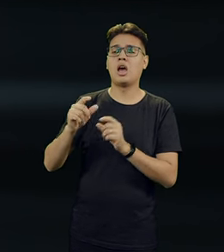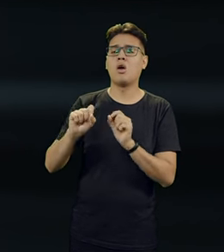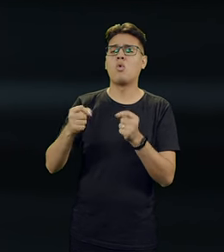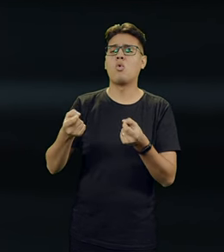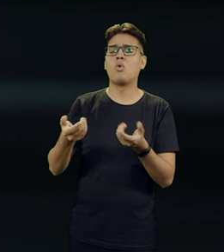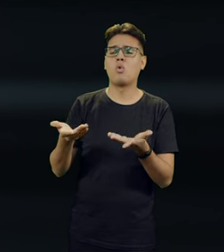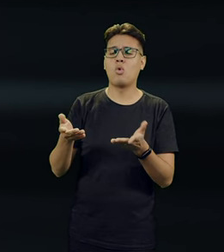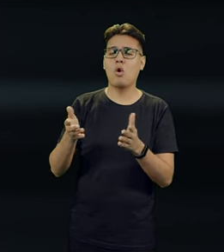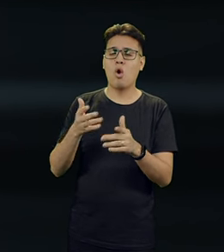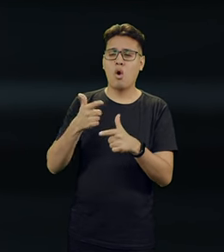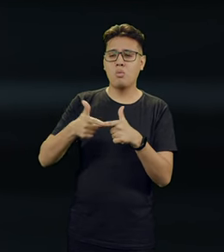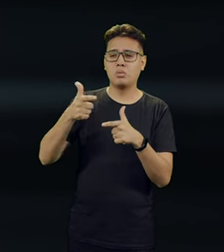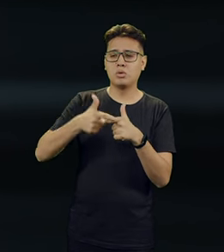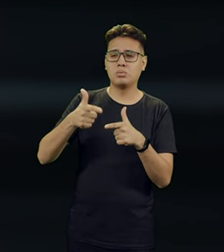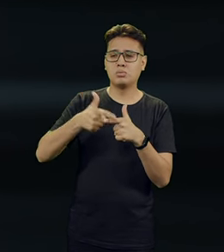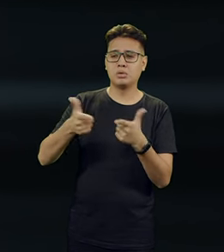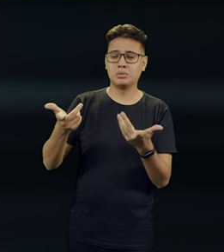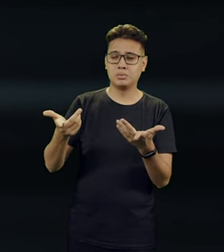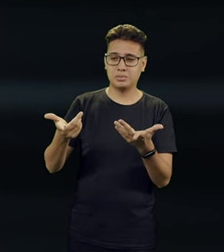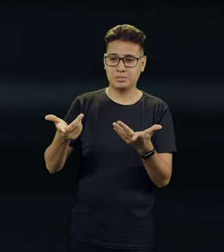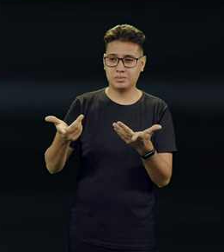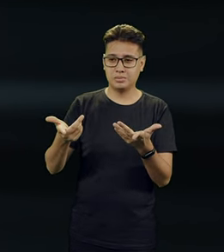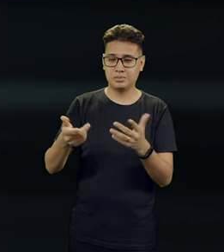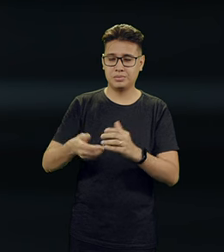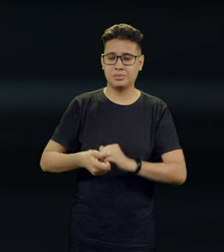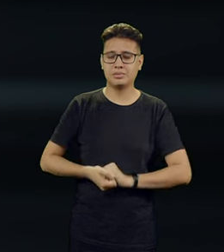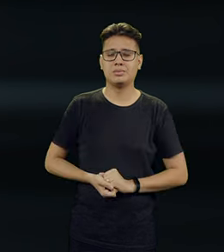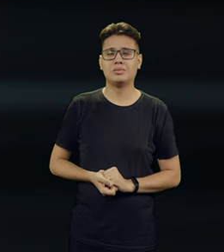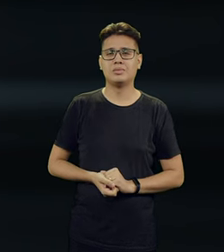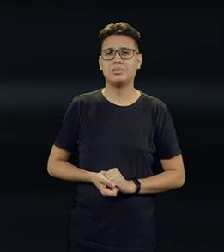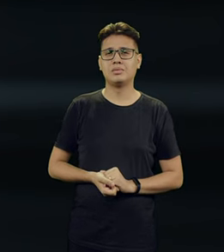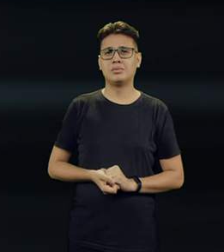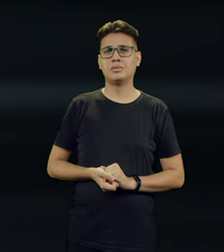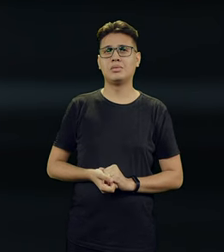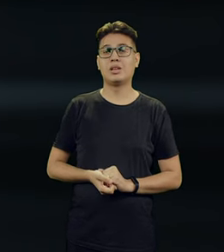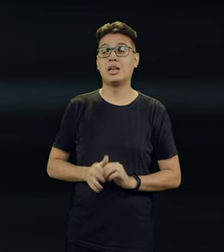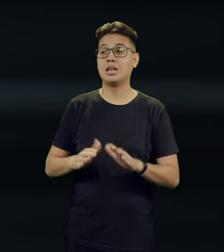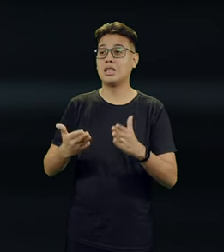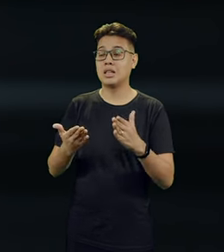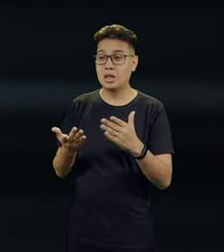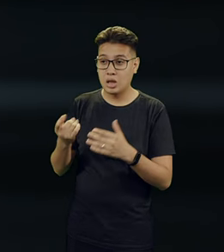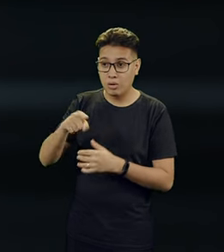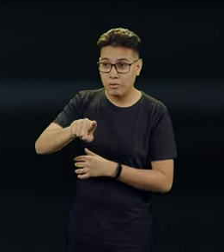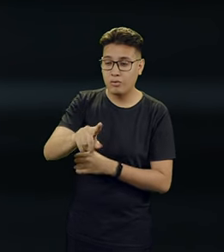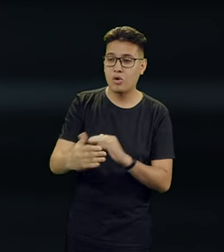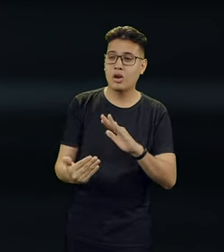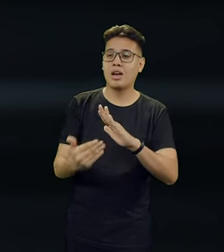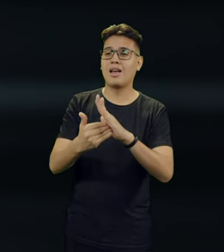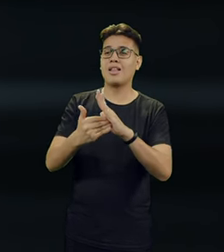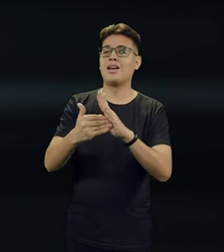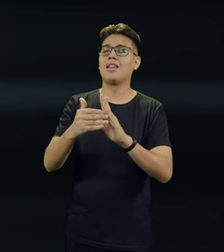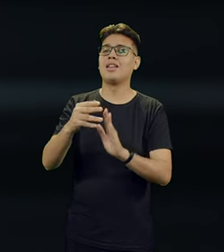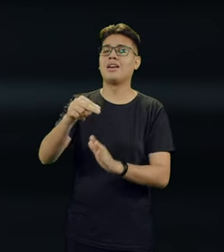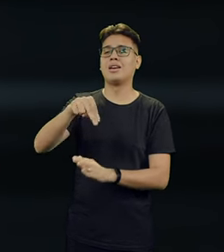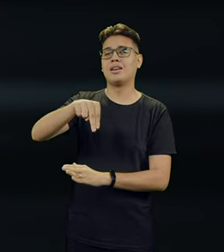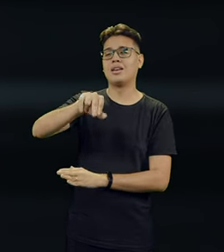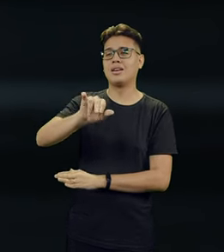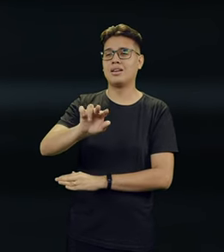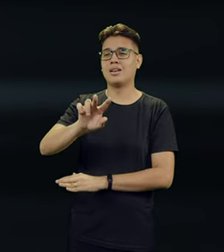Ele então resolveu ir a Nínive e pregar